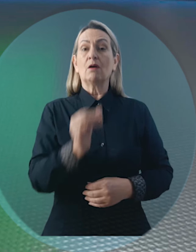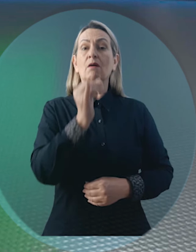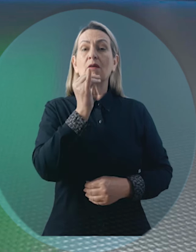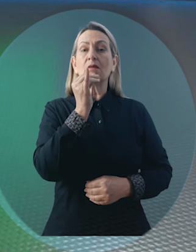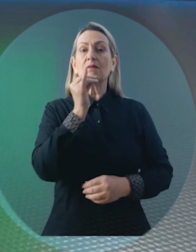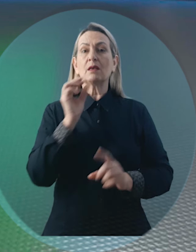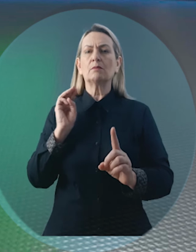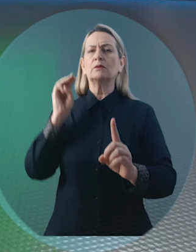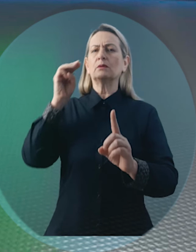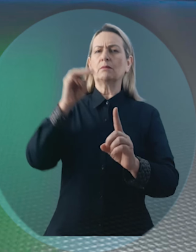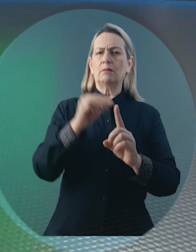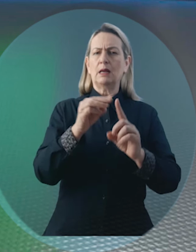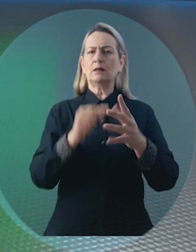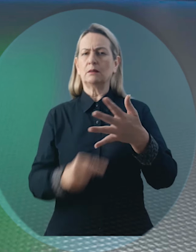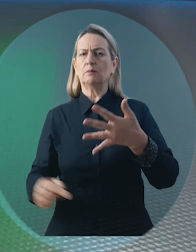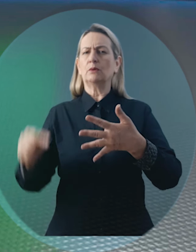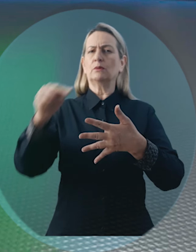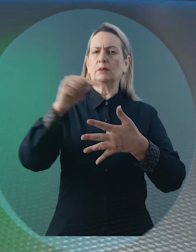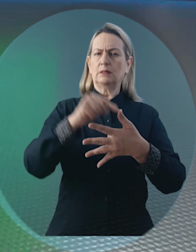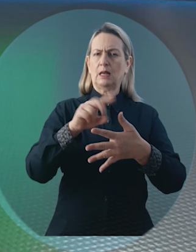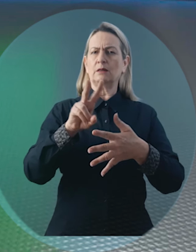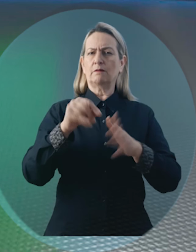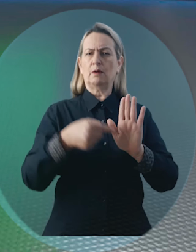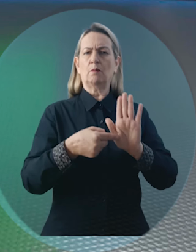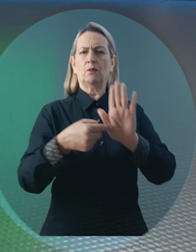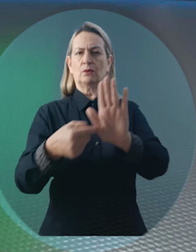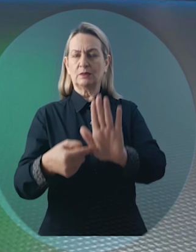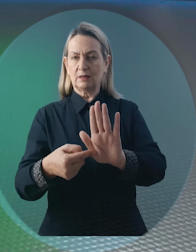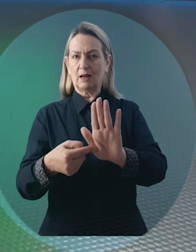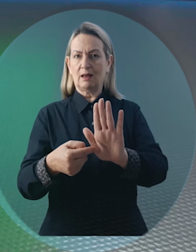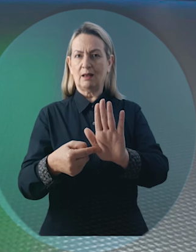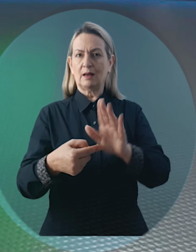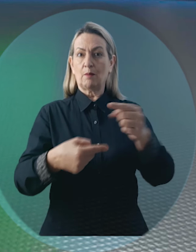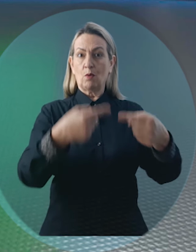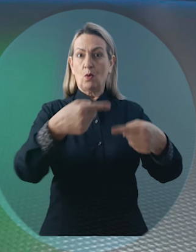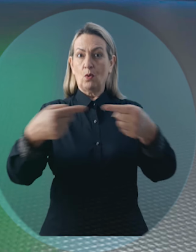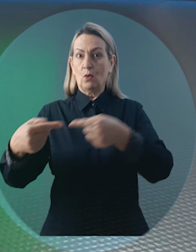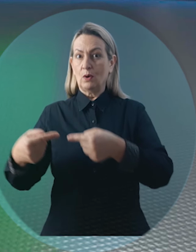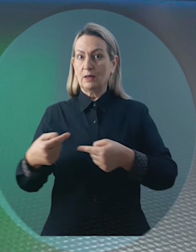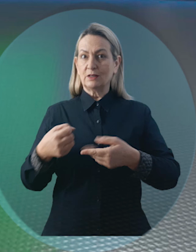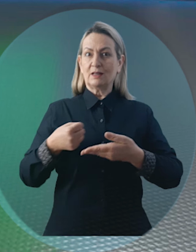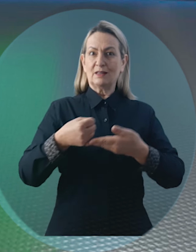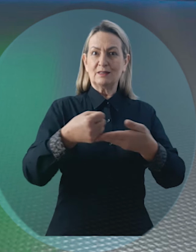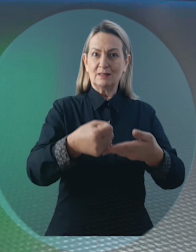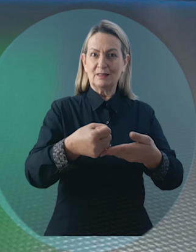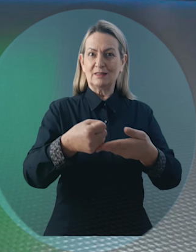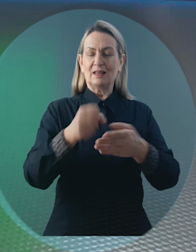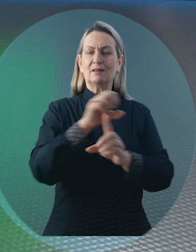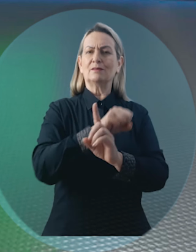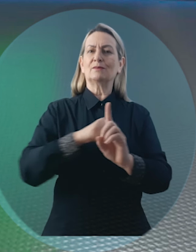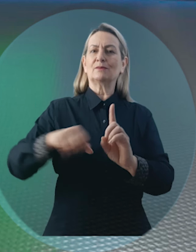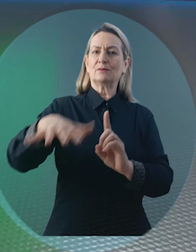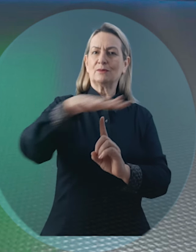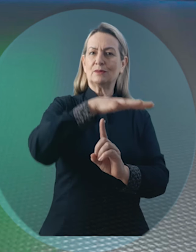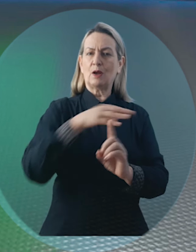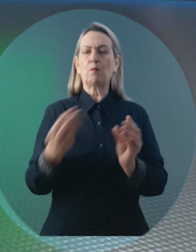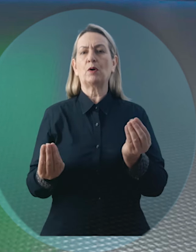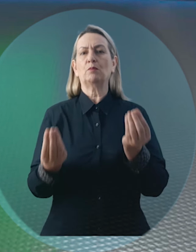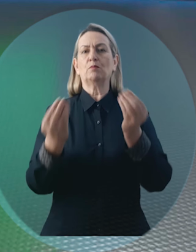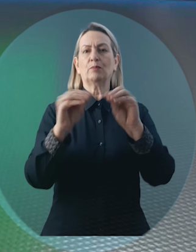comprovação exemplos de metas e prioridades que vão ser contemplados na política de assistência social